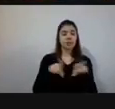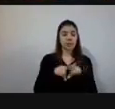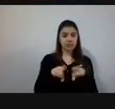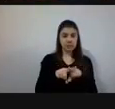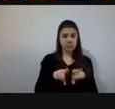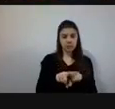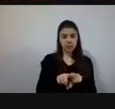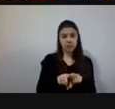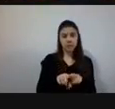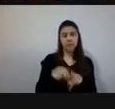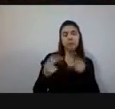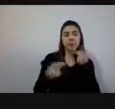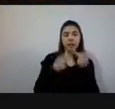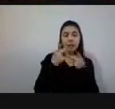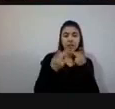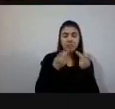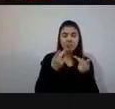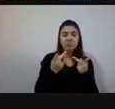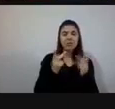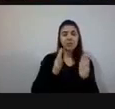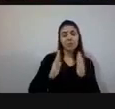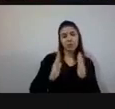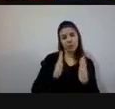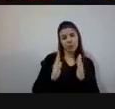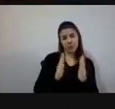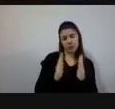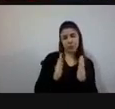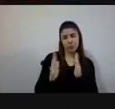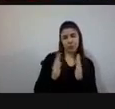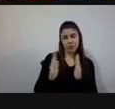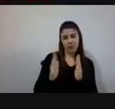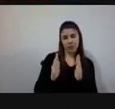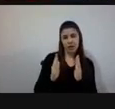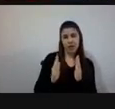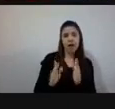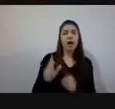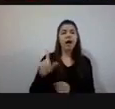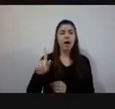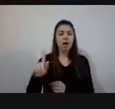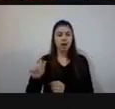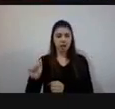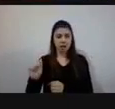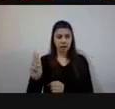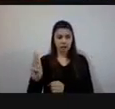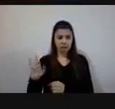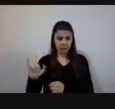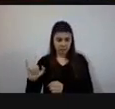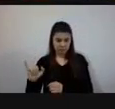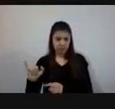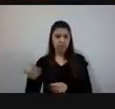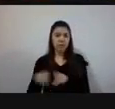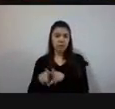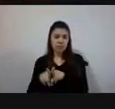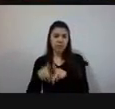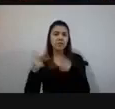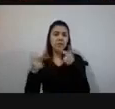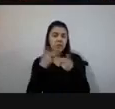período, né, em que a Gabi até tinha colocado sobre a campanha do 18 de